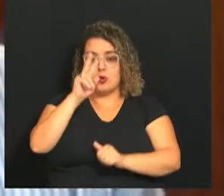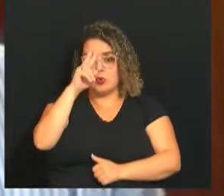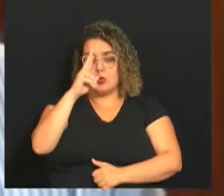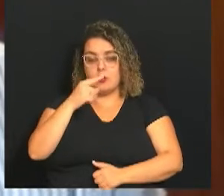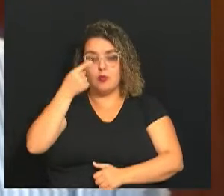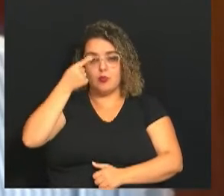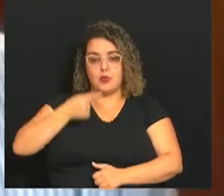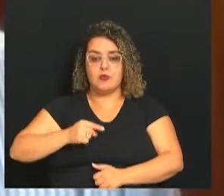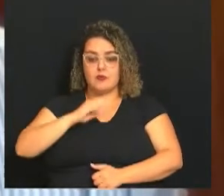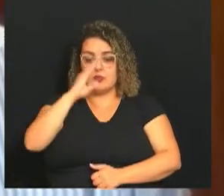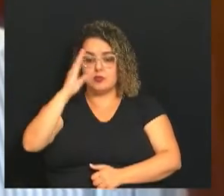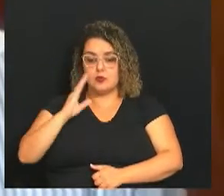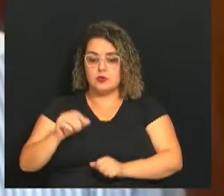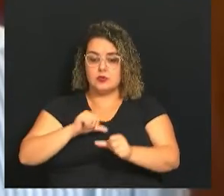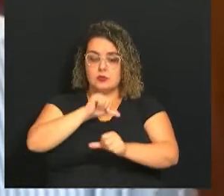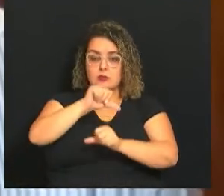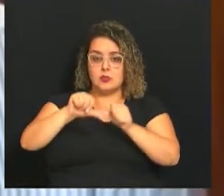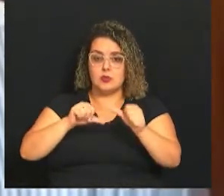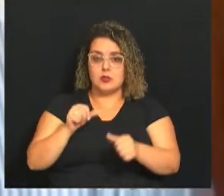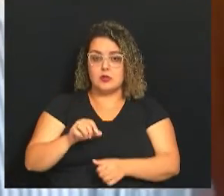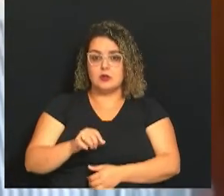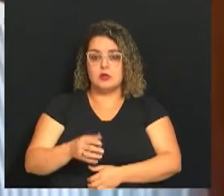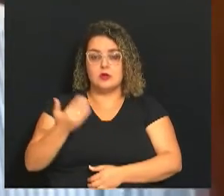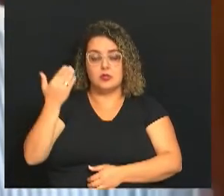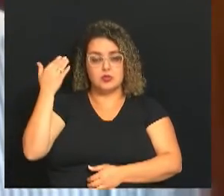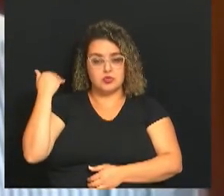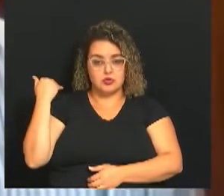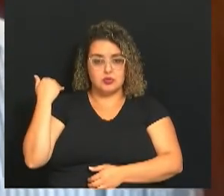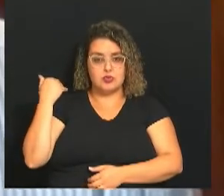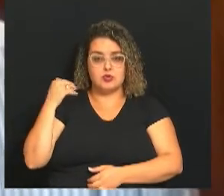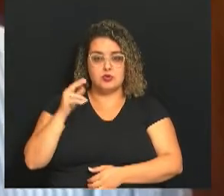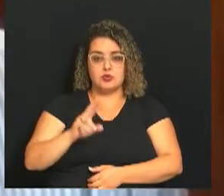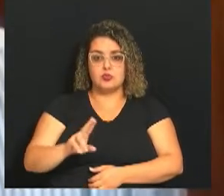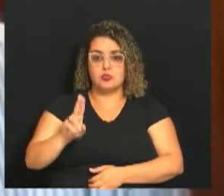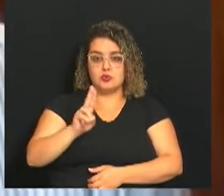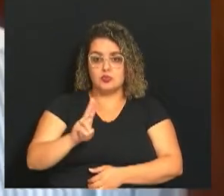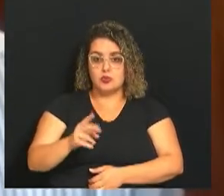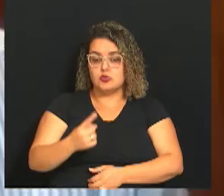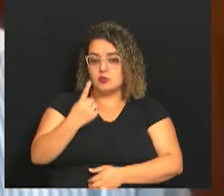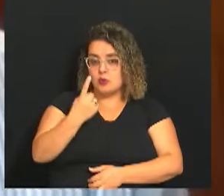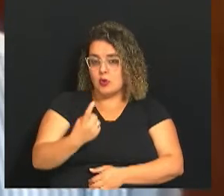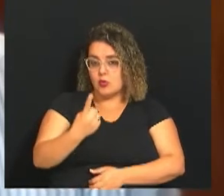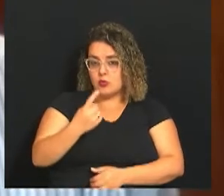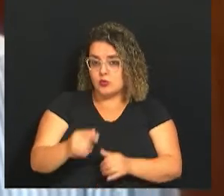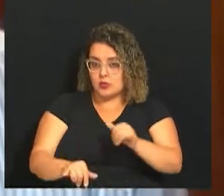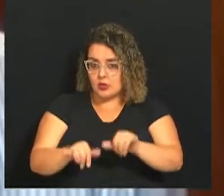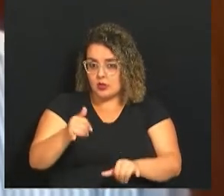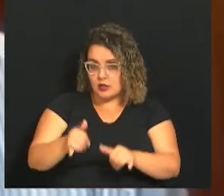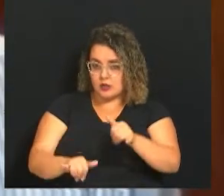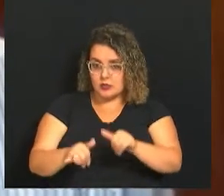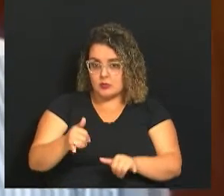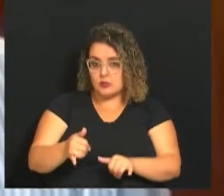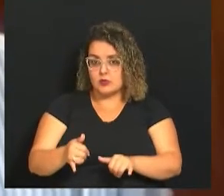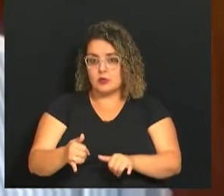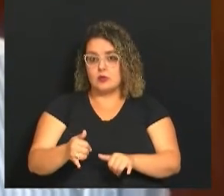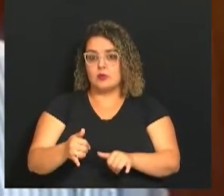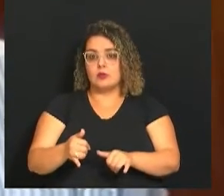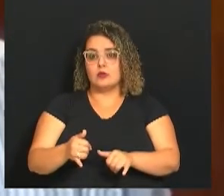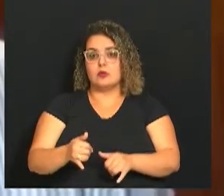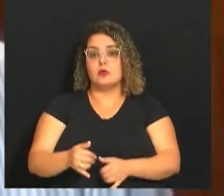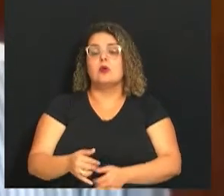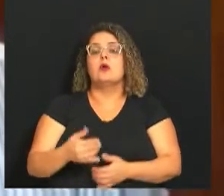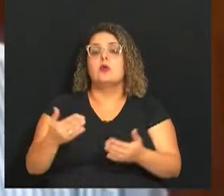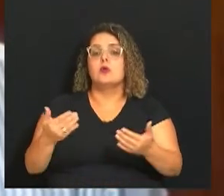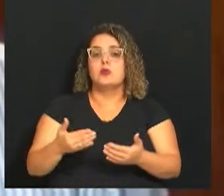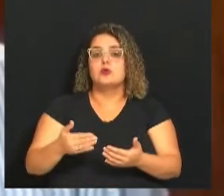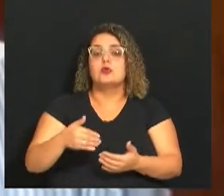O perfil do brasileiro era de usuário de uma substância, e hoje o perfil é de poliusuário, ele usa